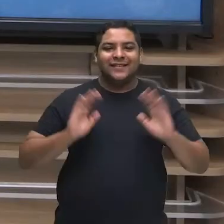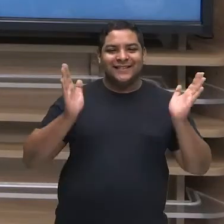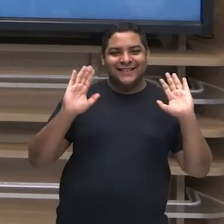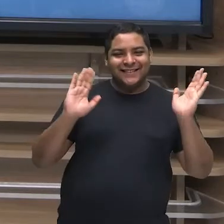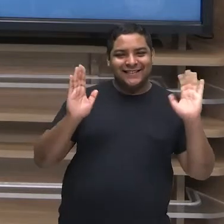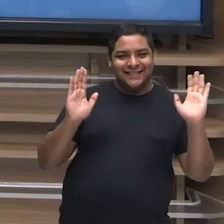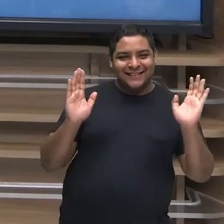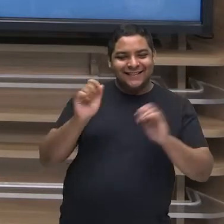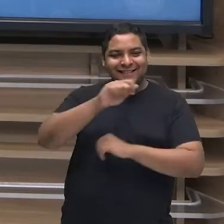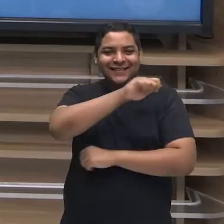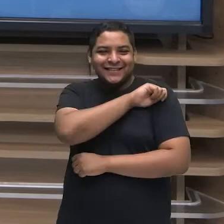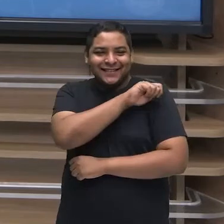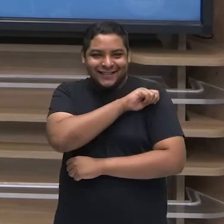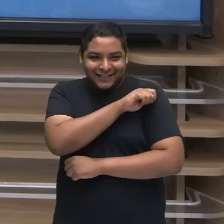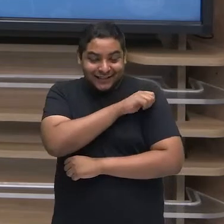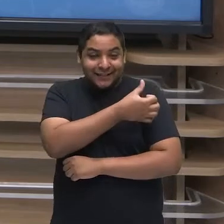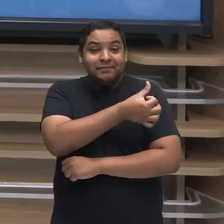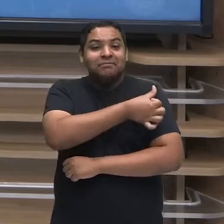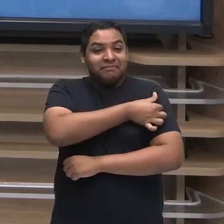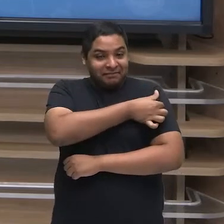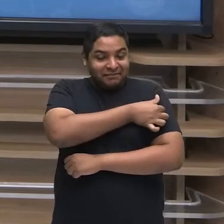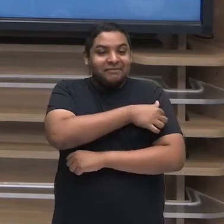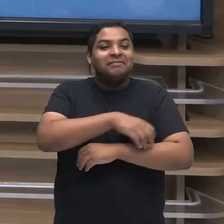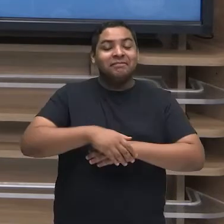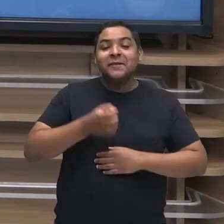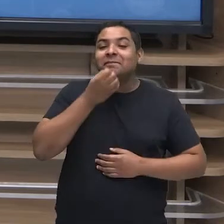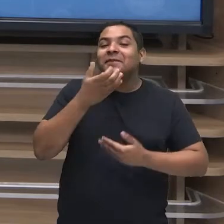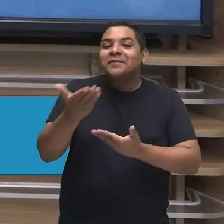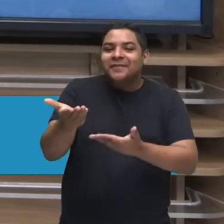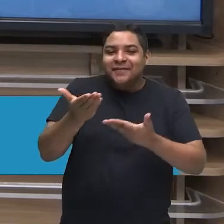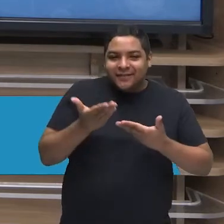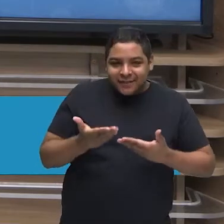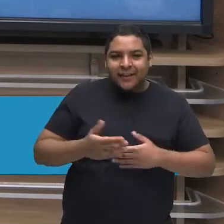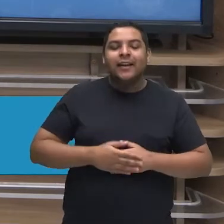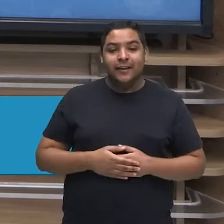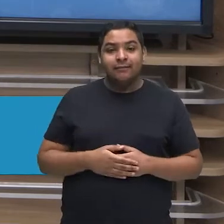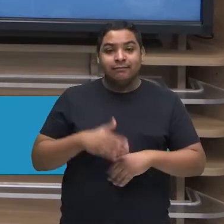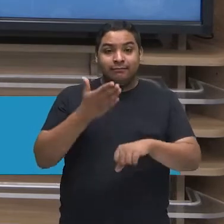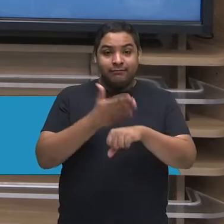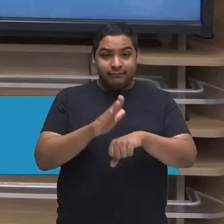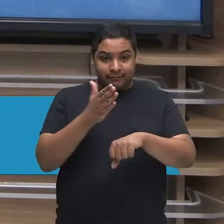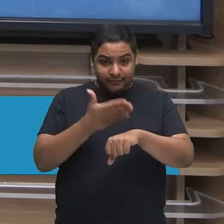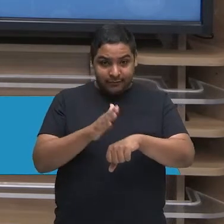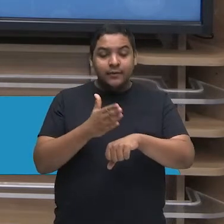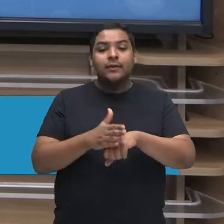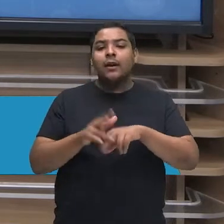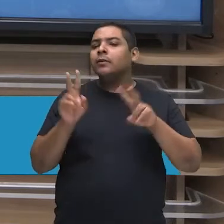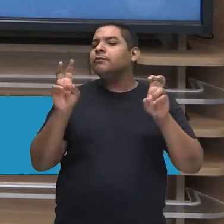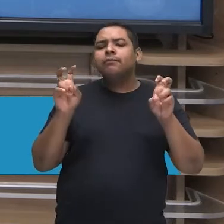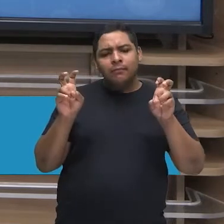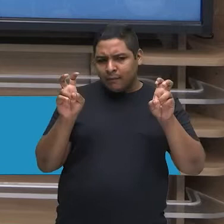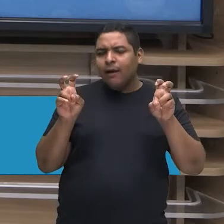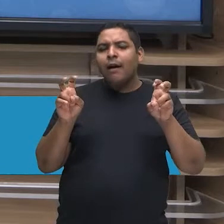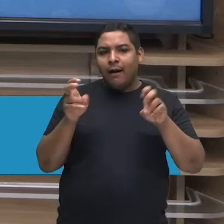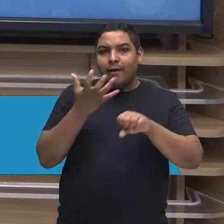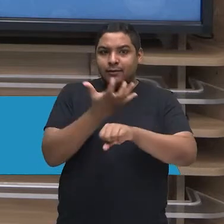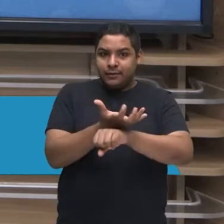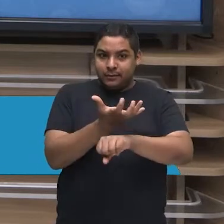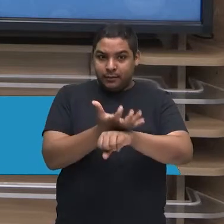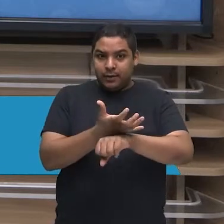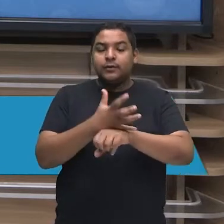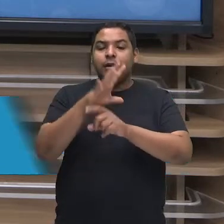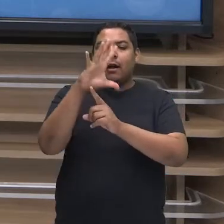Olá, queridos alunos do 6º ano, sejam bem-vindos ao Praticando de Arte, onde vocês